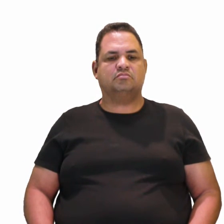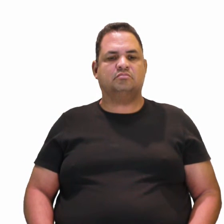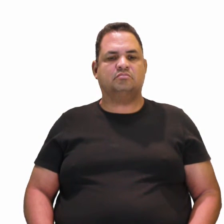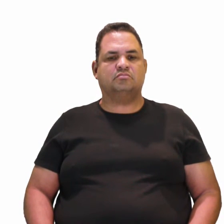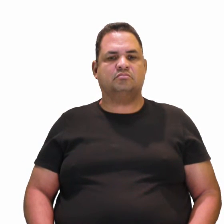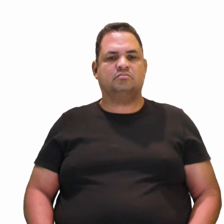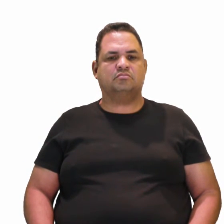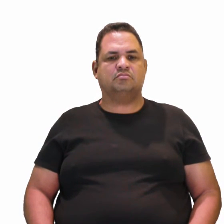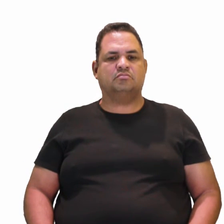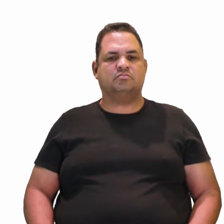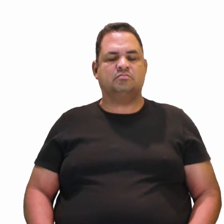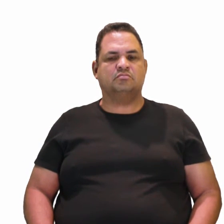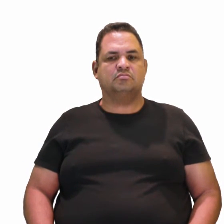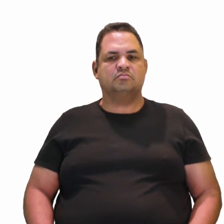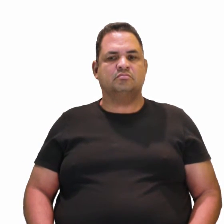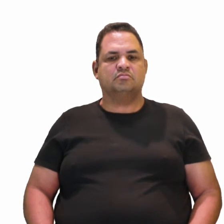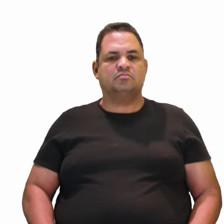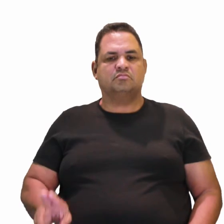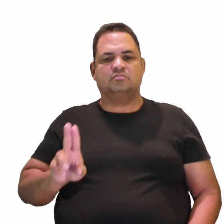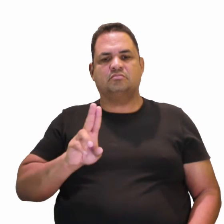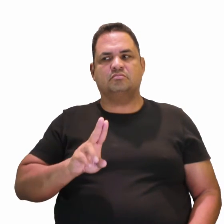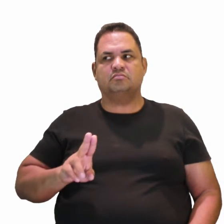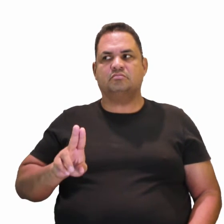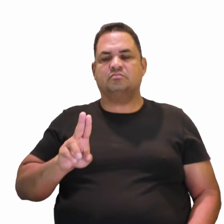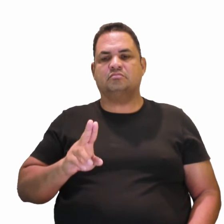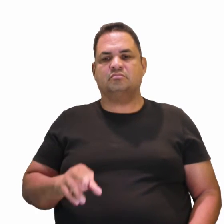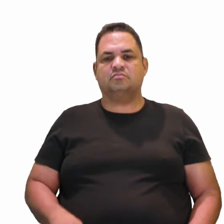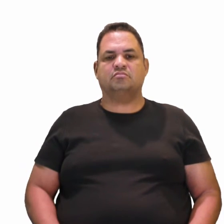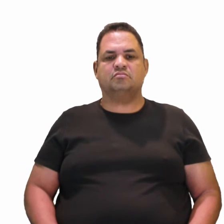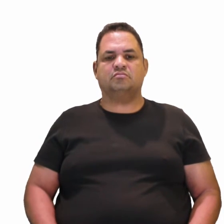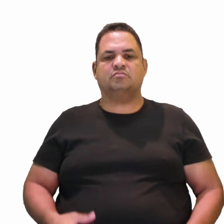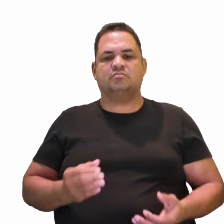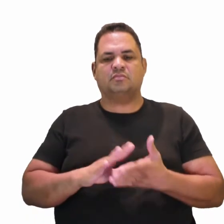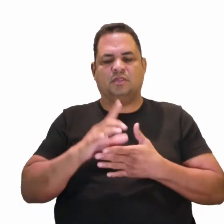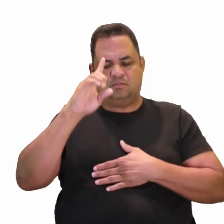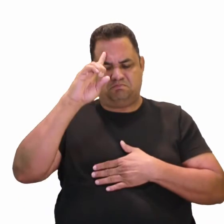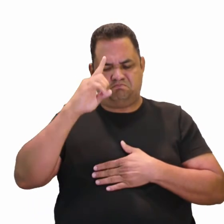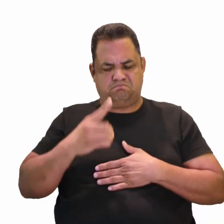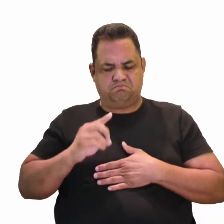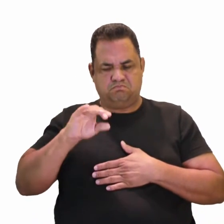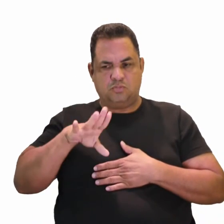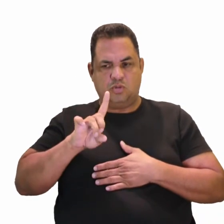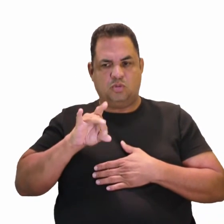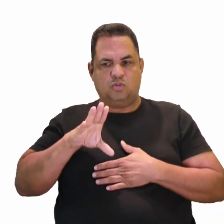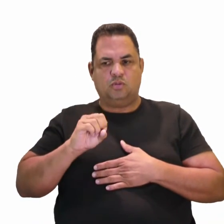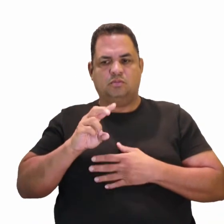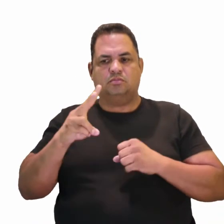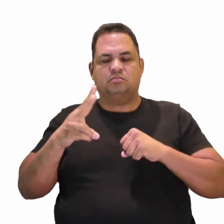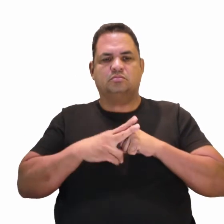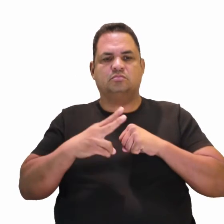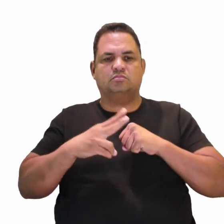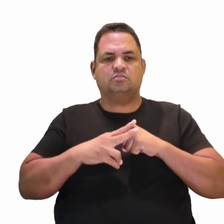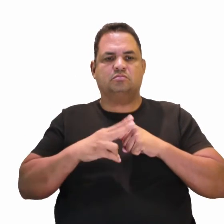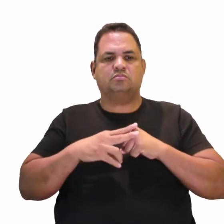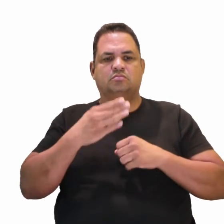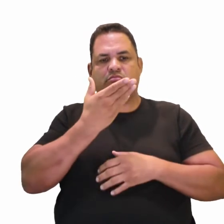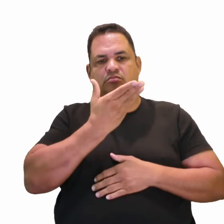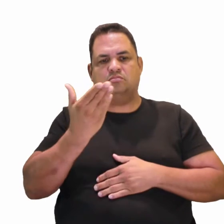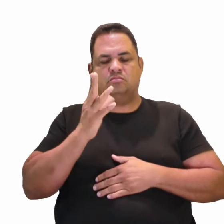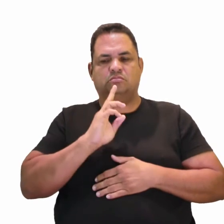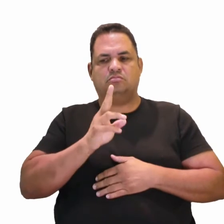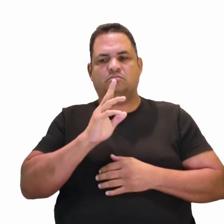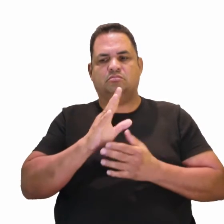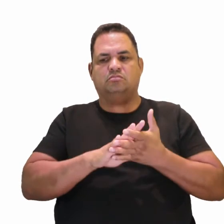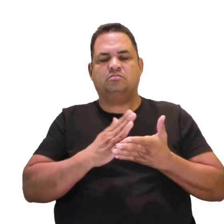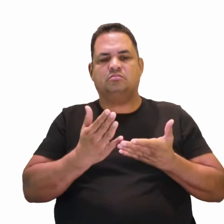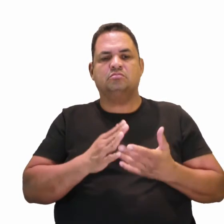vou voltar lá no texto, ele usou muito a questão do modo imperativo, ó, usando o verbo, sempre começando com o